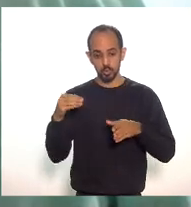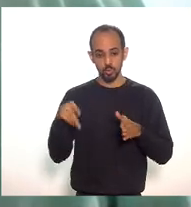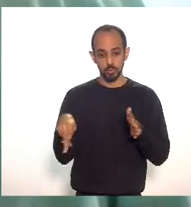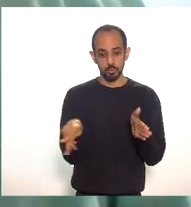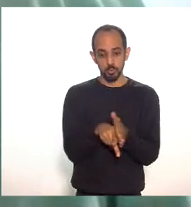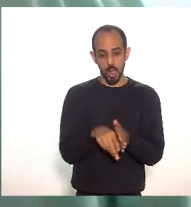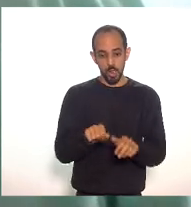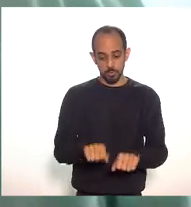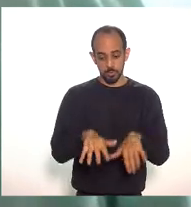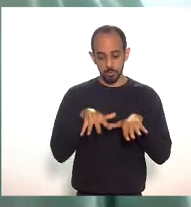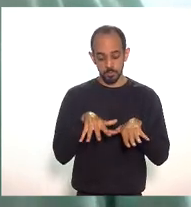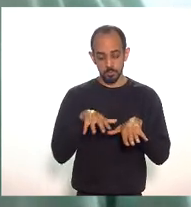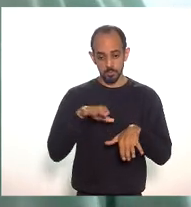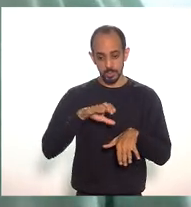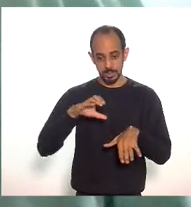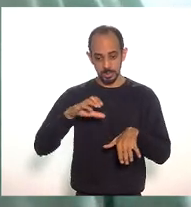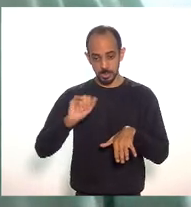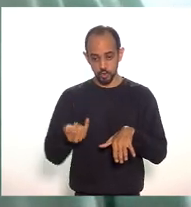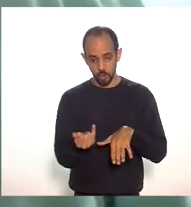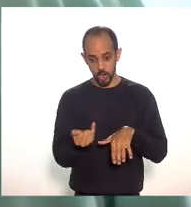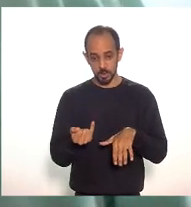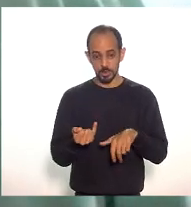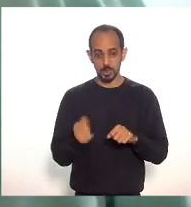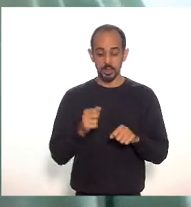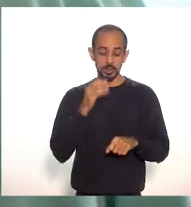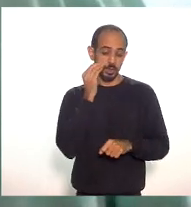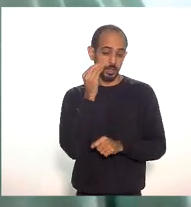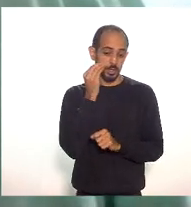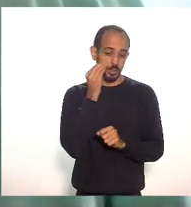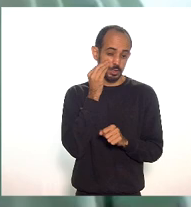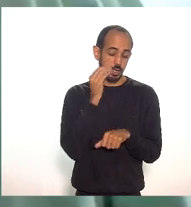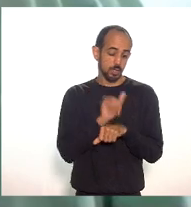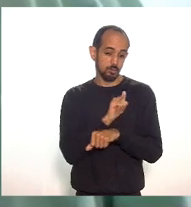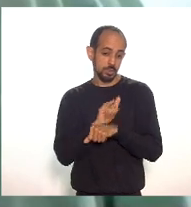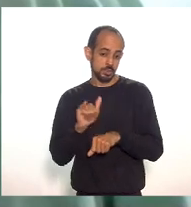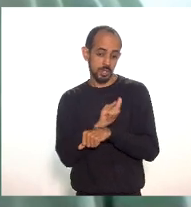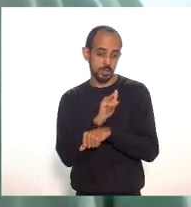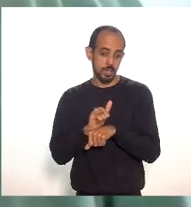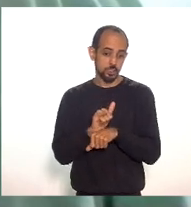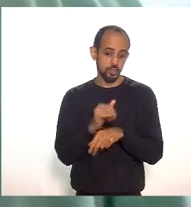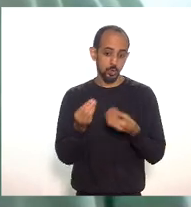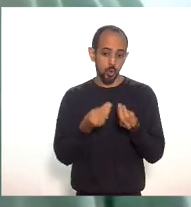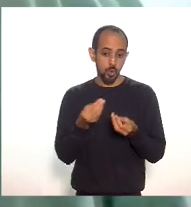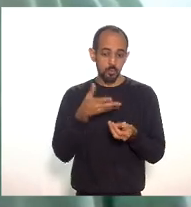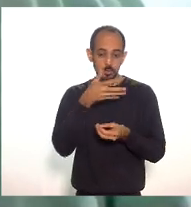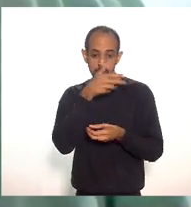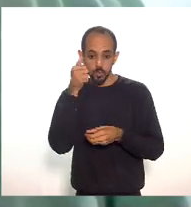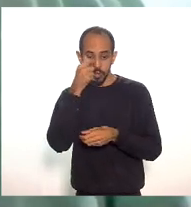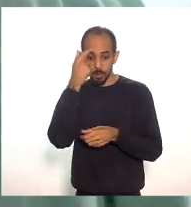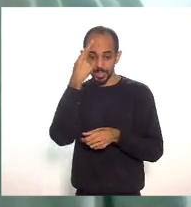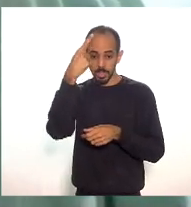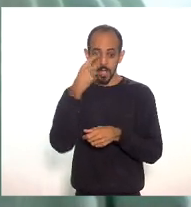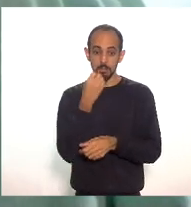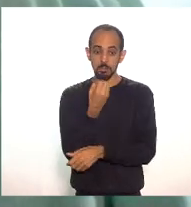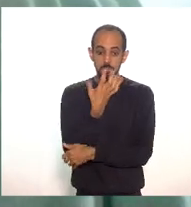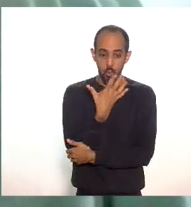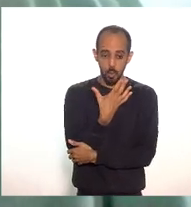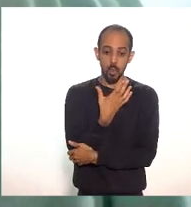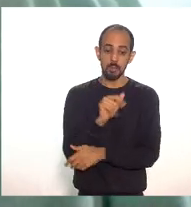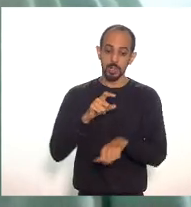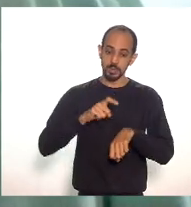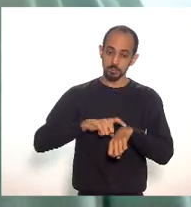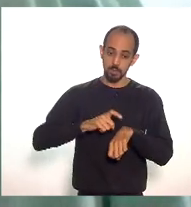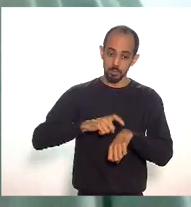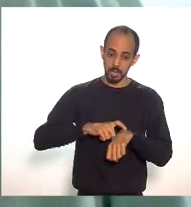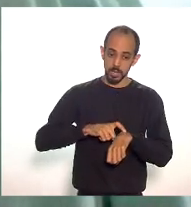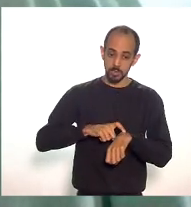no próprio plenário taxas TJ tentando ver como salvar uma ideia aqui é boa para esse